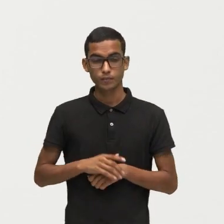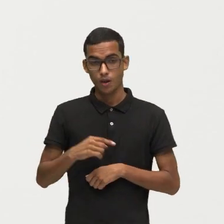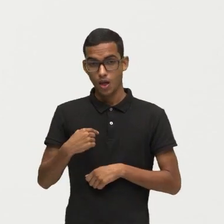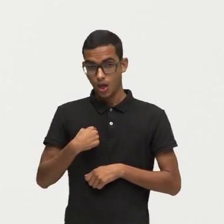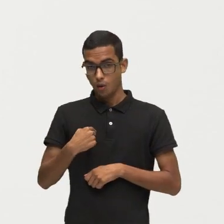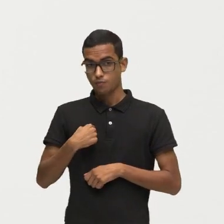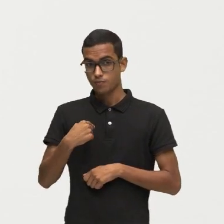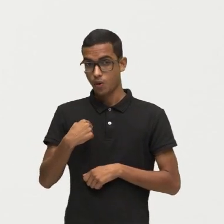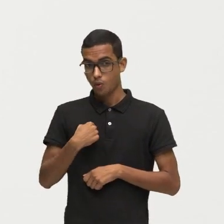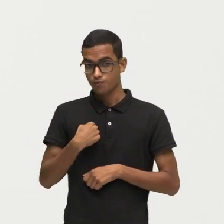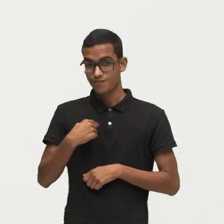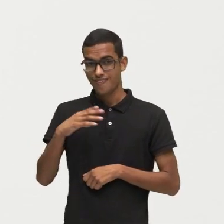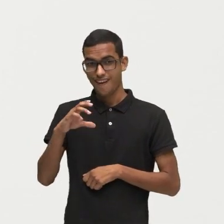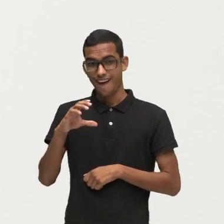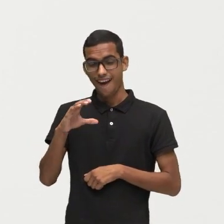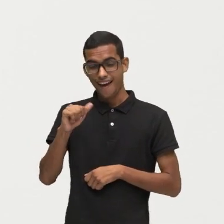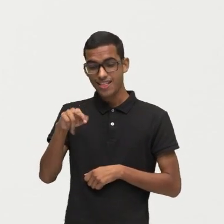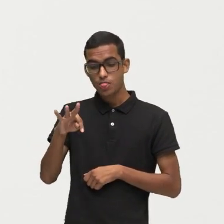né?